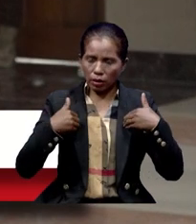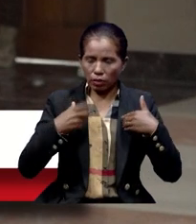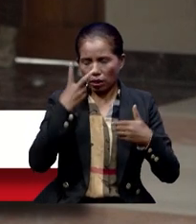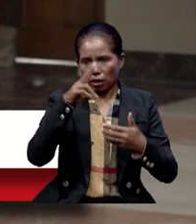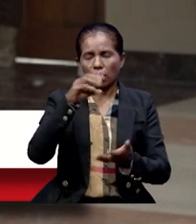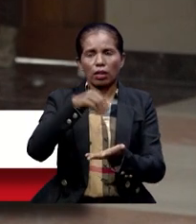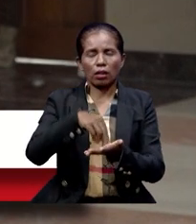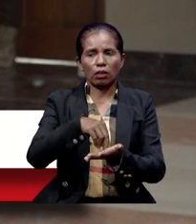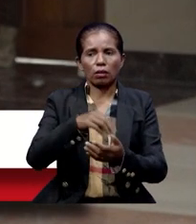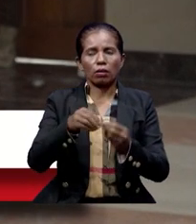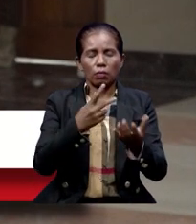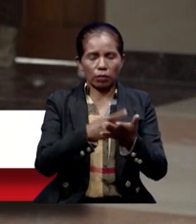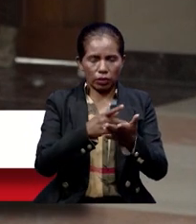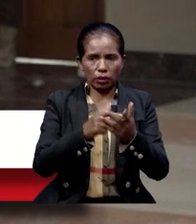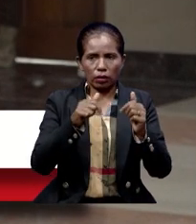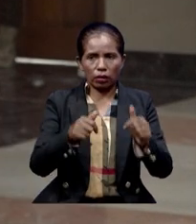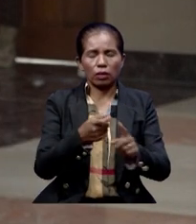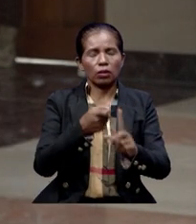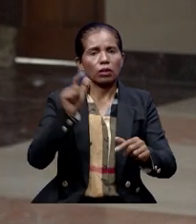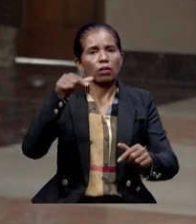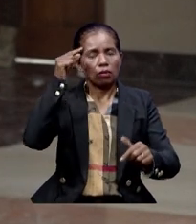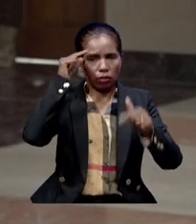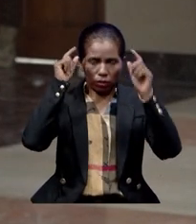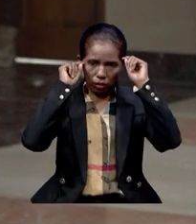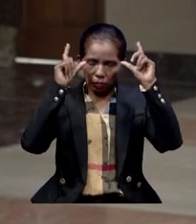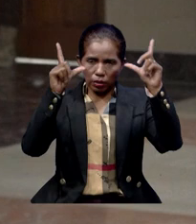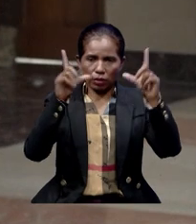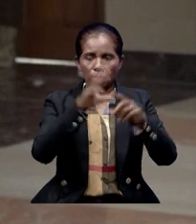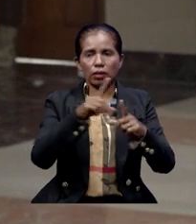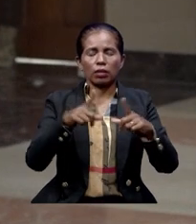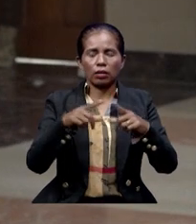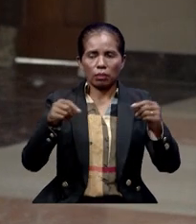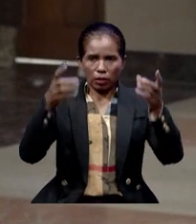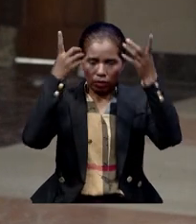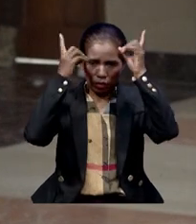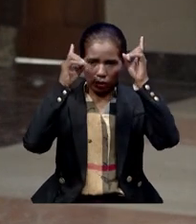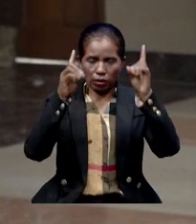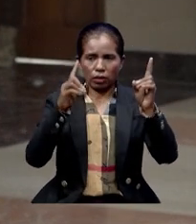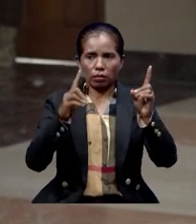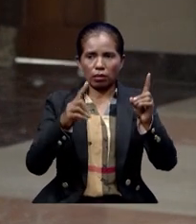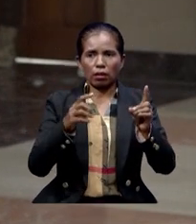revisão vai proceder, né? O governo de Timor-Leste e o Japão decidiu